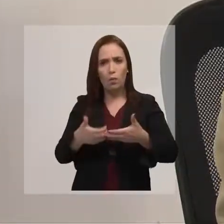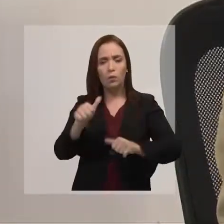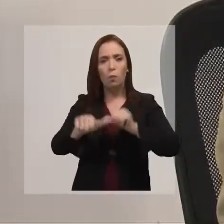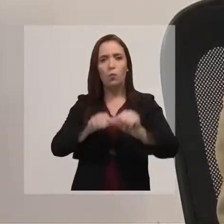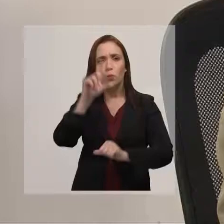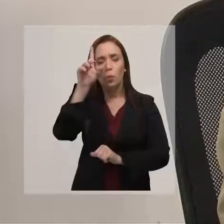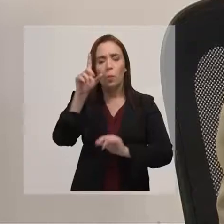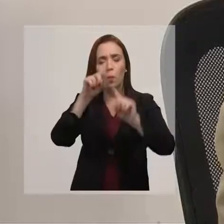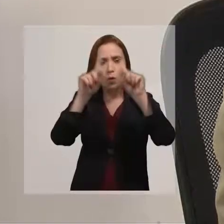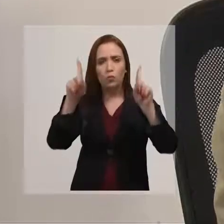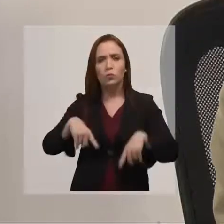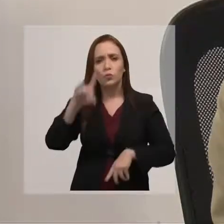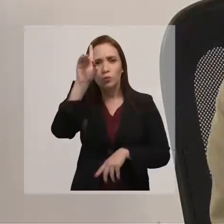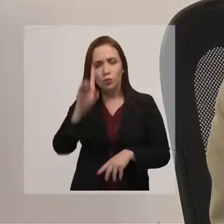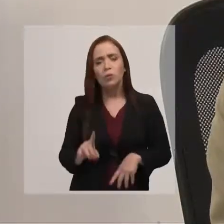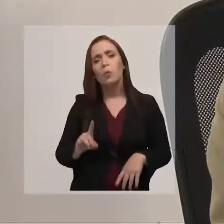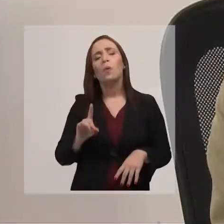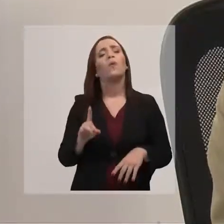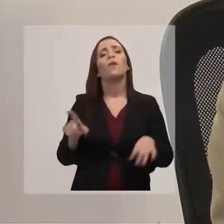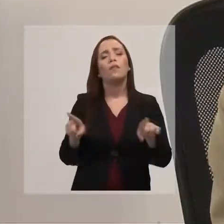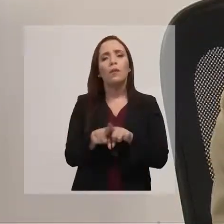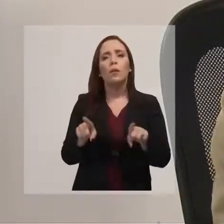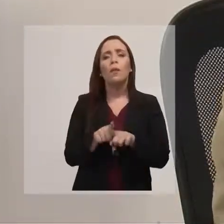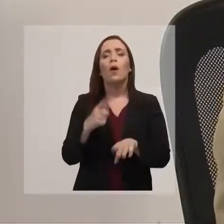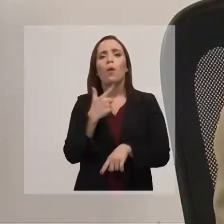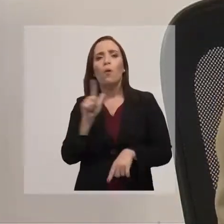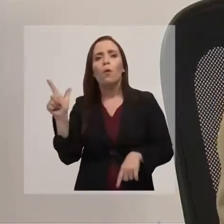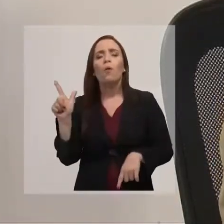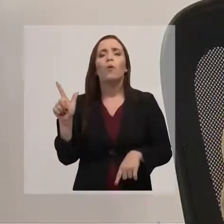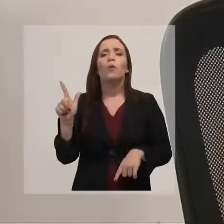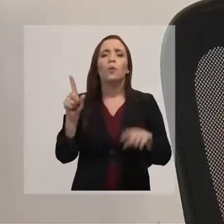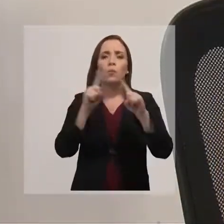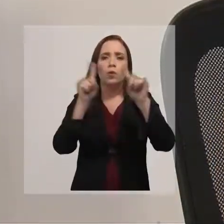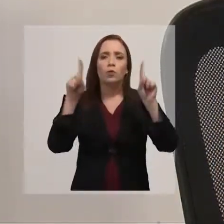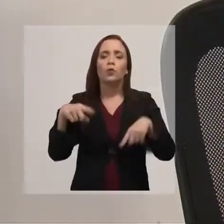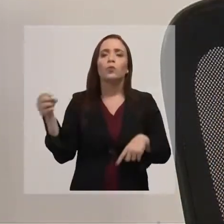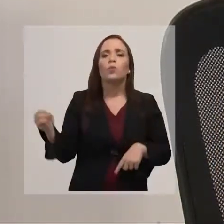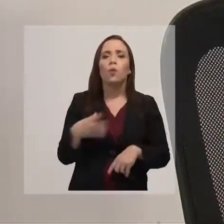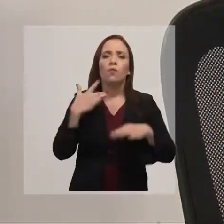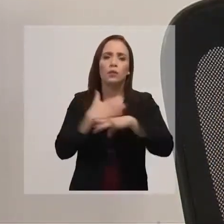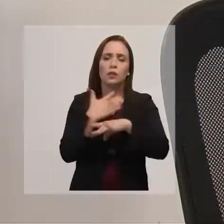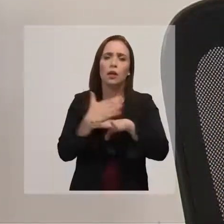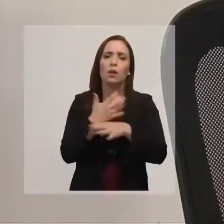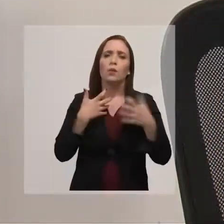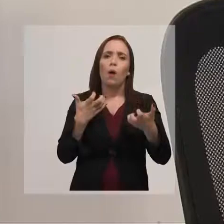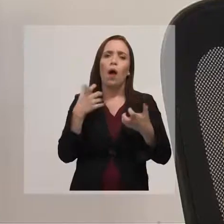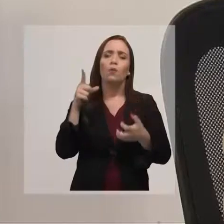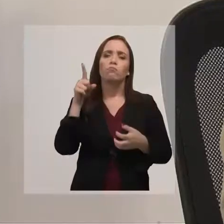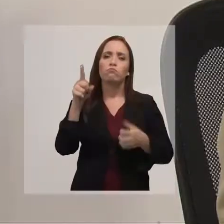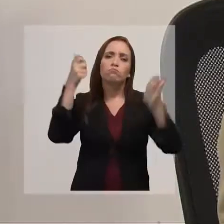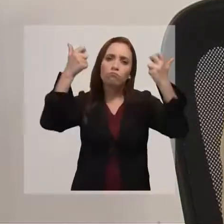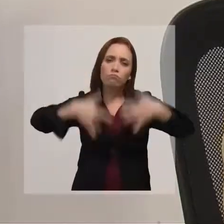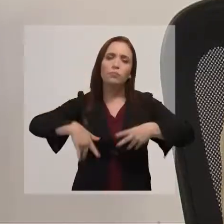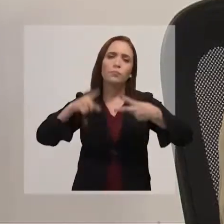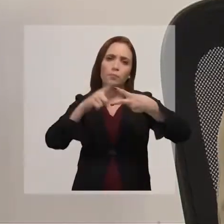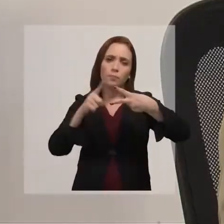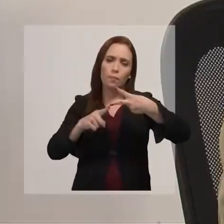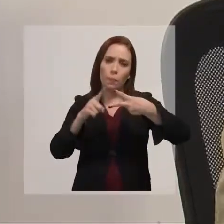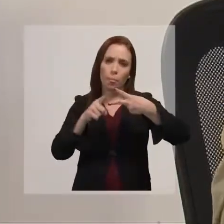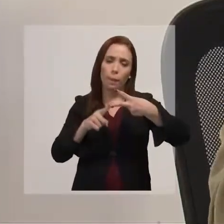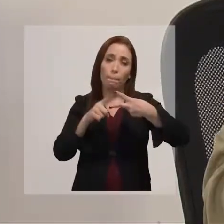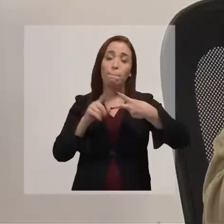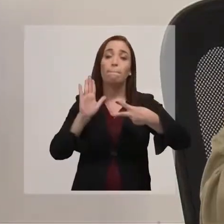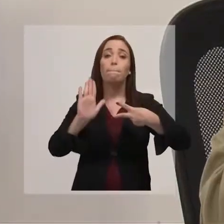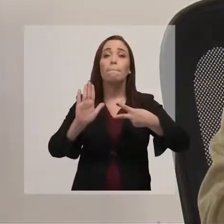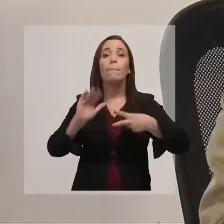o Plano Diretor. Sobre este tema e também sobre o projeto Novo Centro, eu gostaria que o senhor fizesse 2 comentários, mas